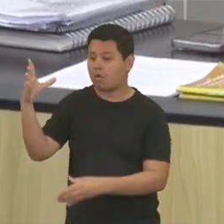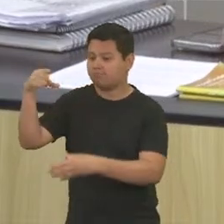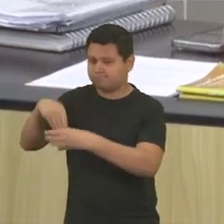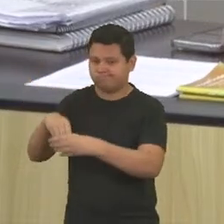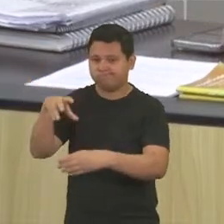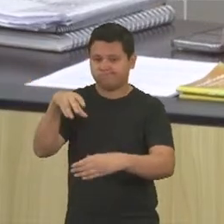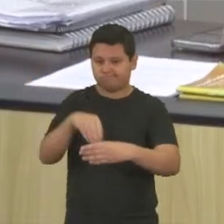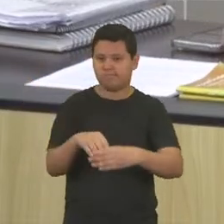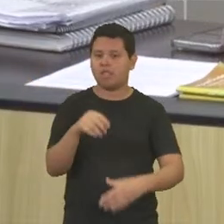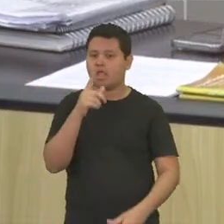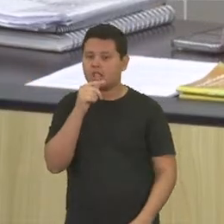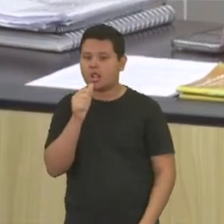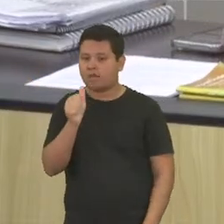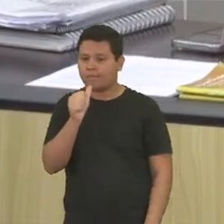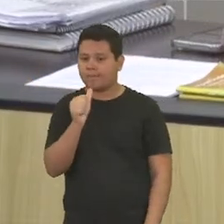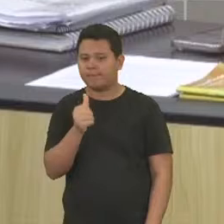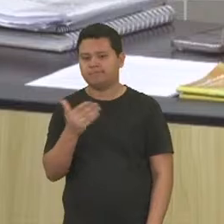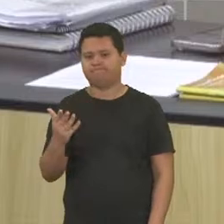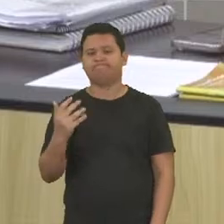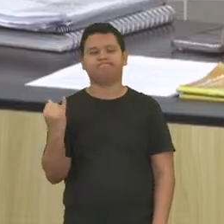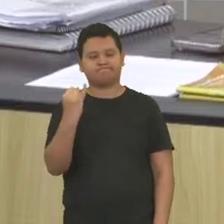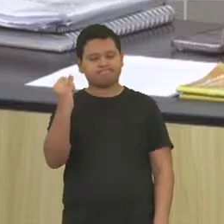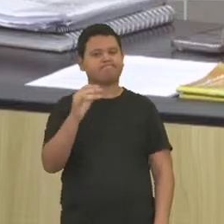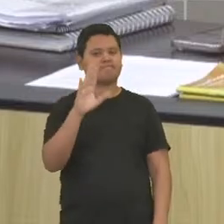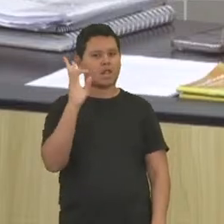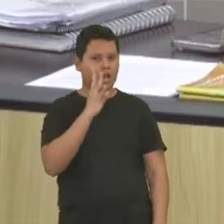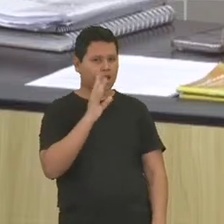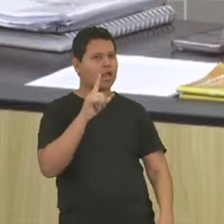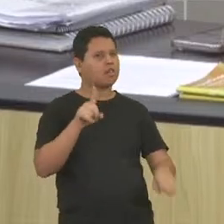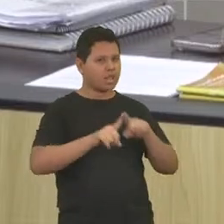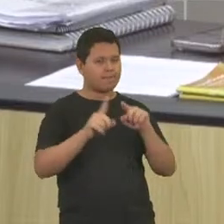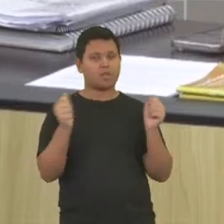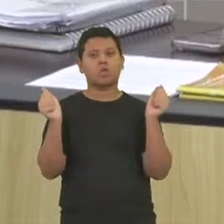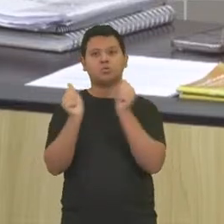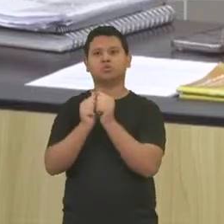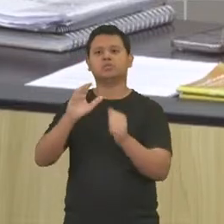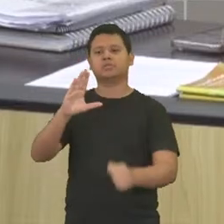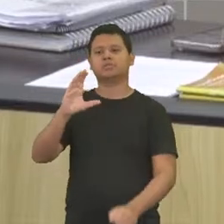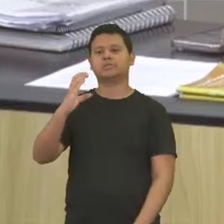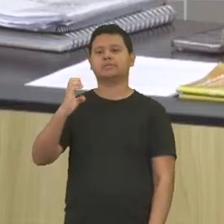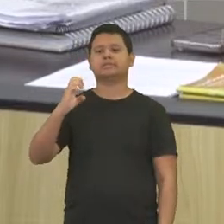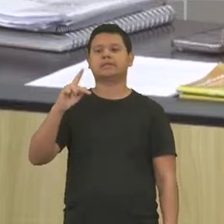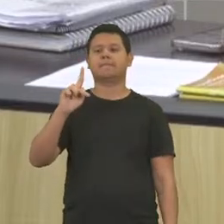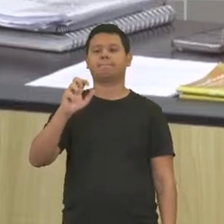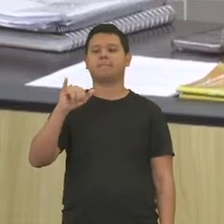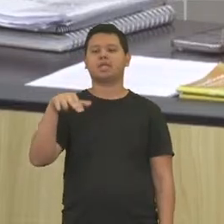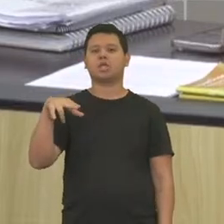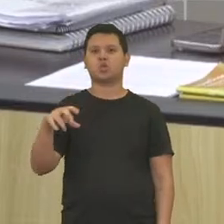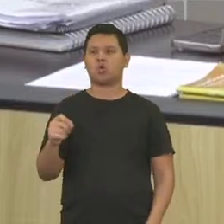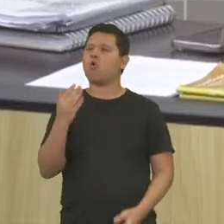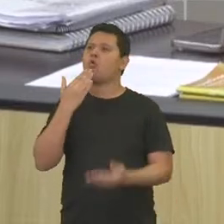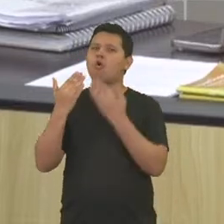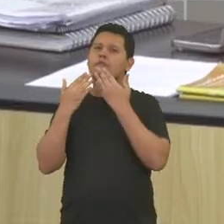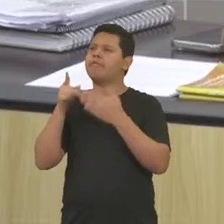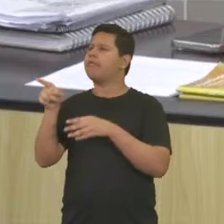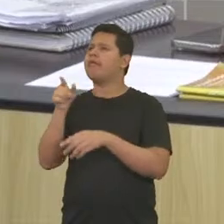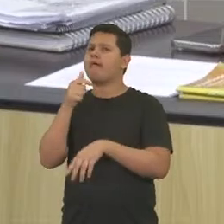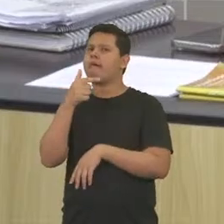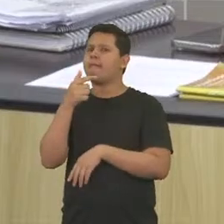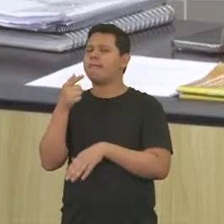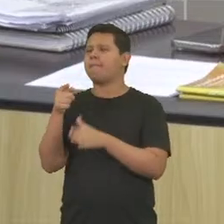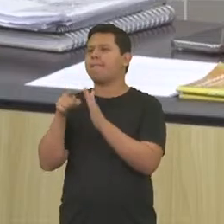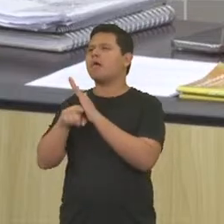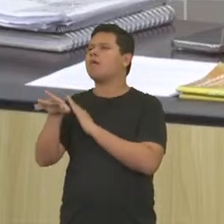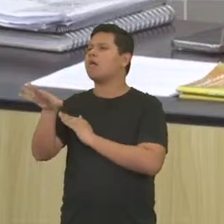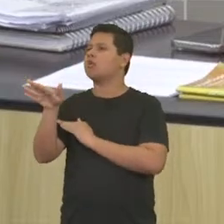muito legal e eu gostaria de citar também que eu estive em conversa com o Cepinho e ele já